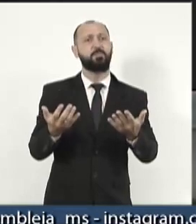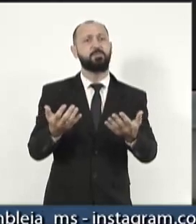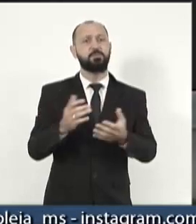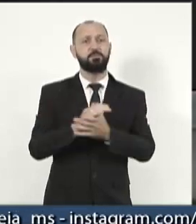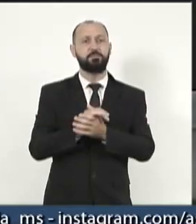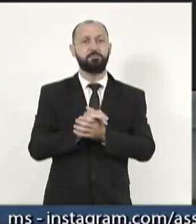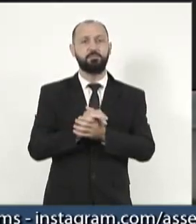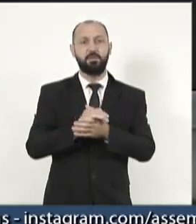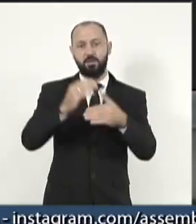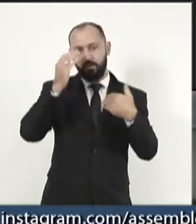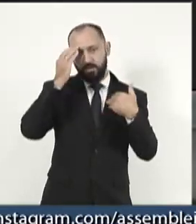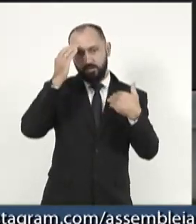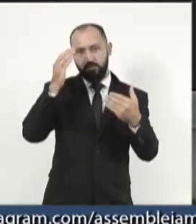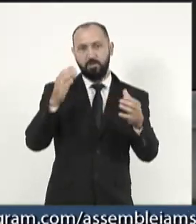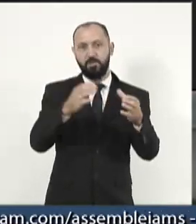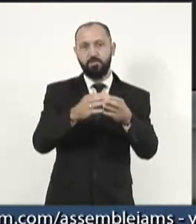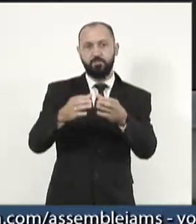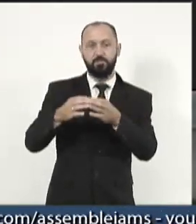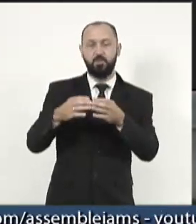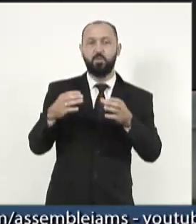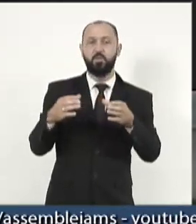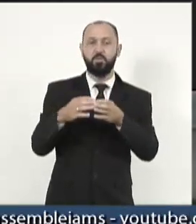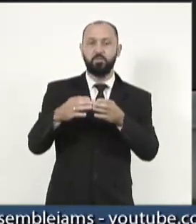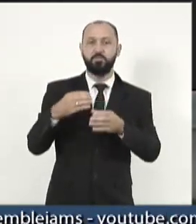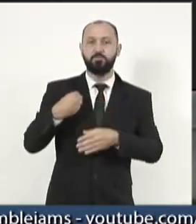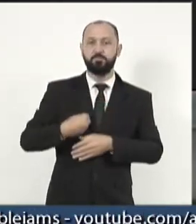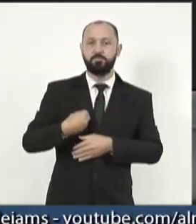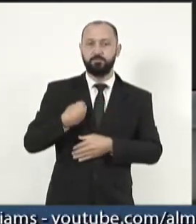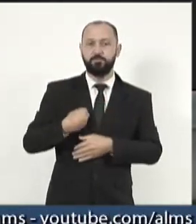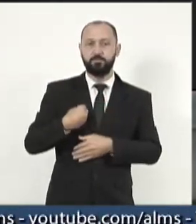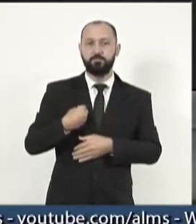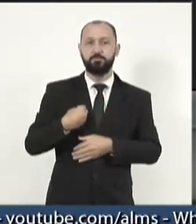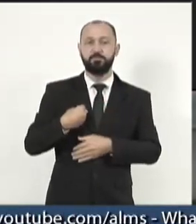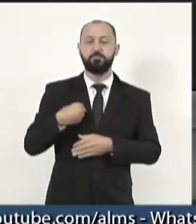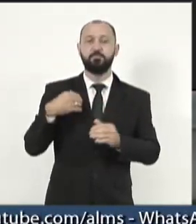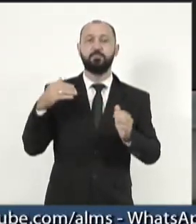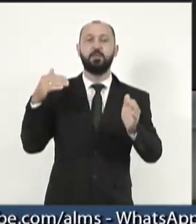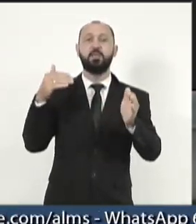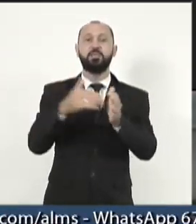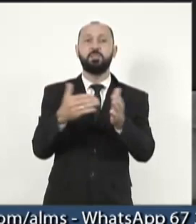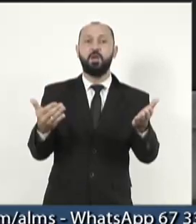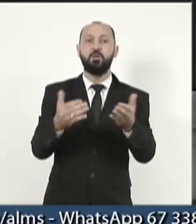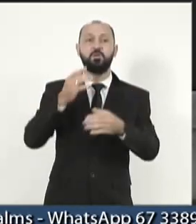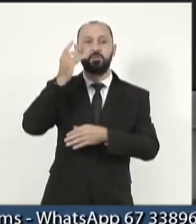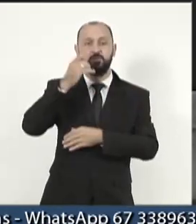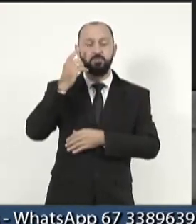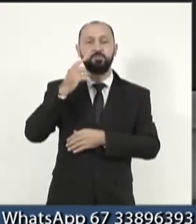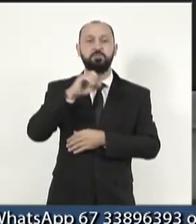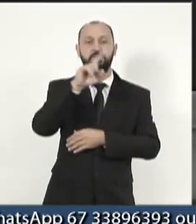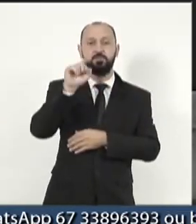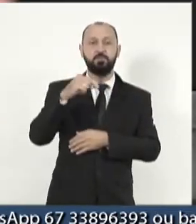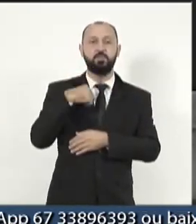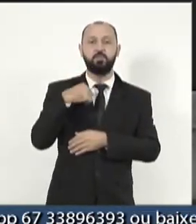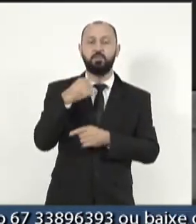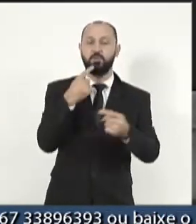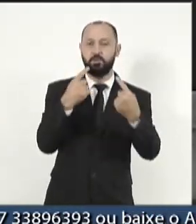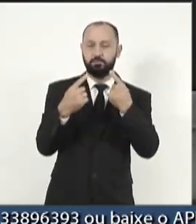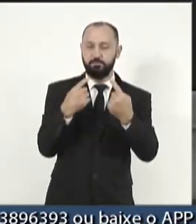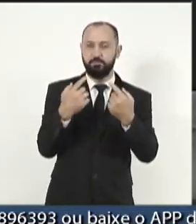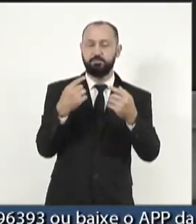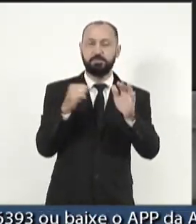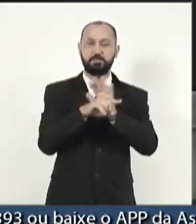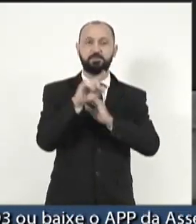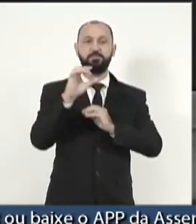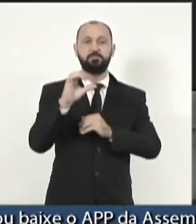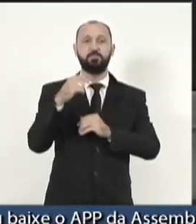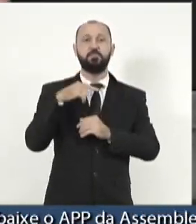entendem mal quando um deputado questiona o outro, não concorda com o outro, mas essa é a grandeza do parlamento.